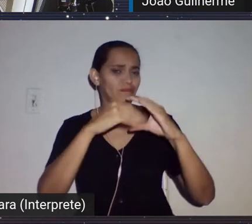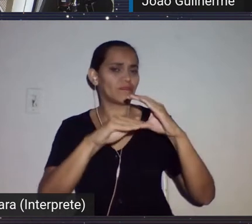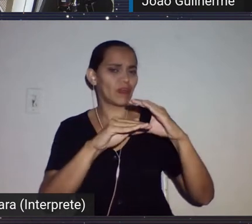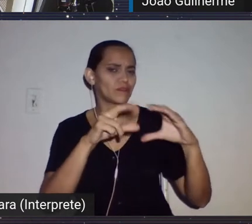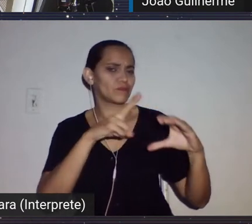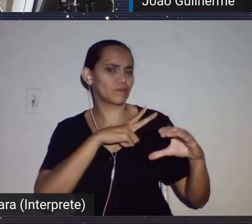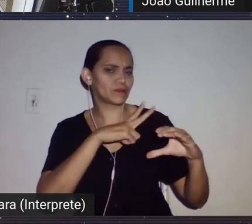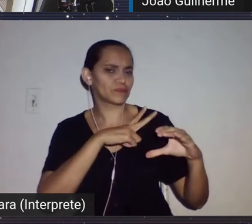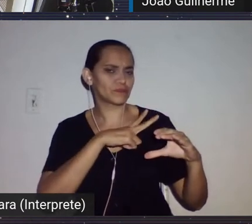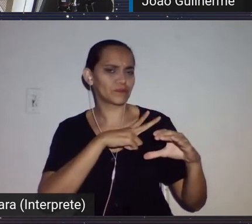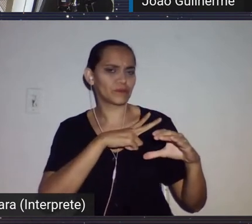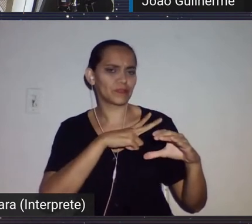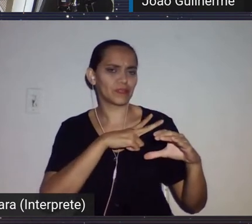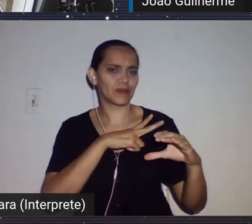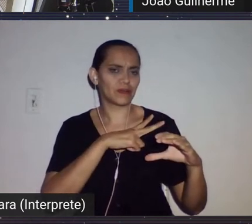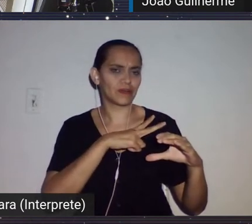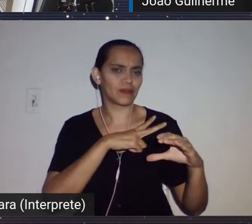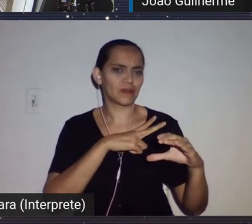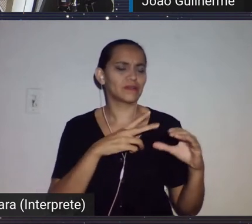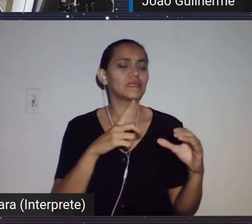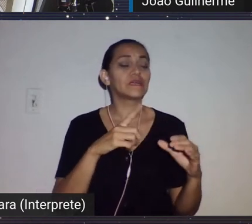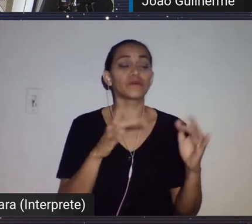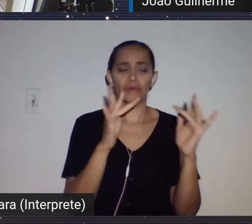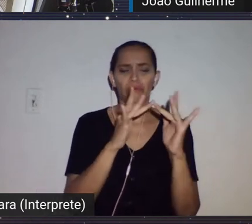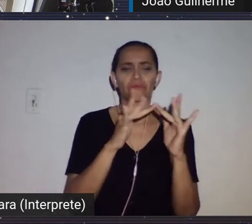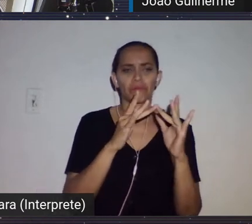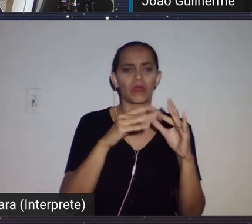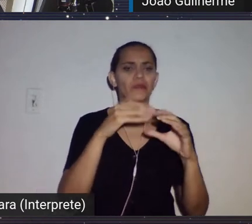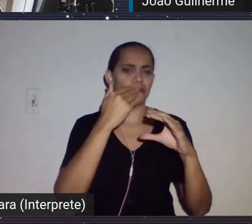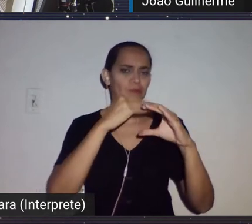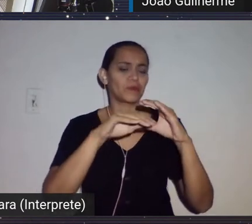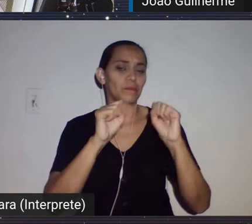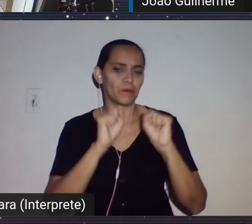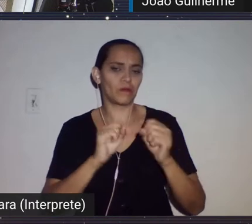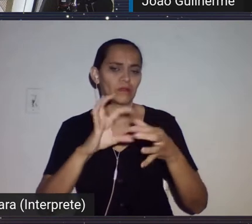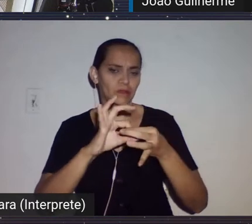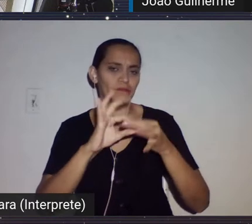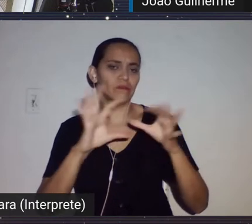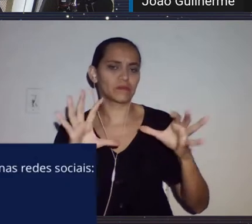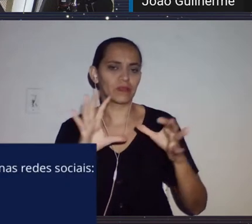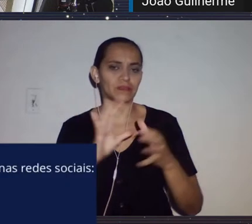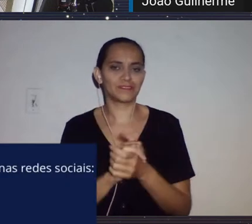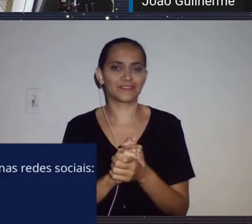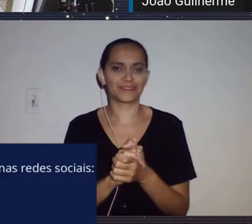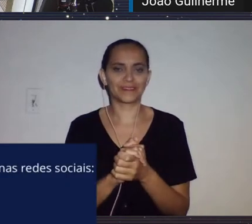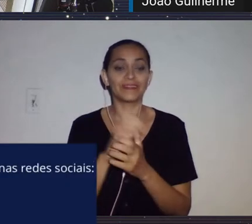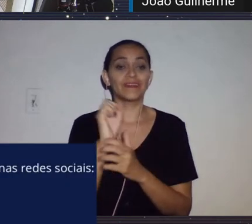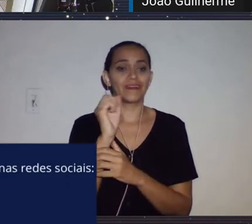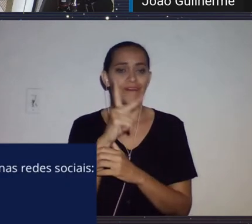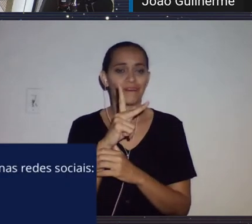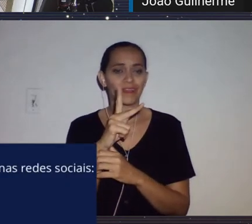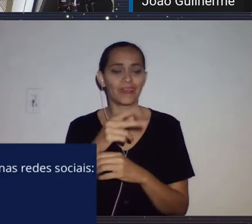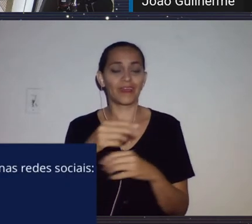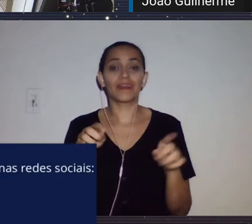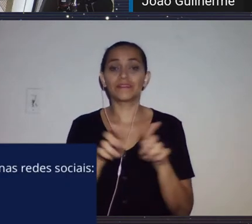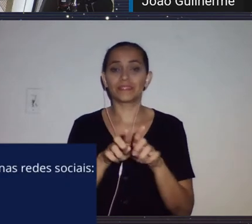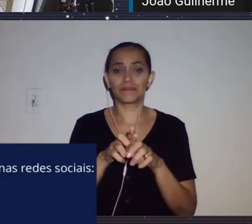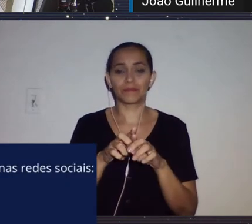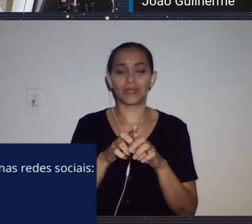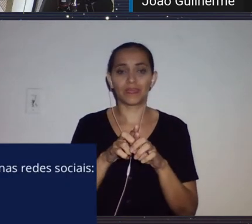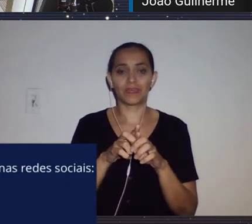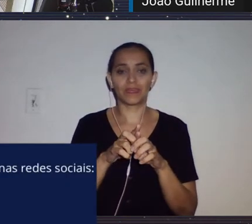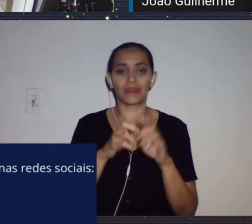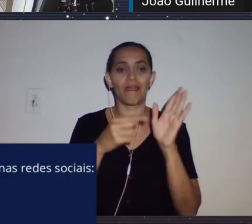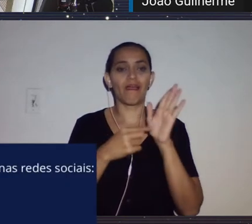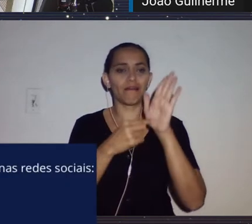no Twitter, ou entrar em contato por e-mail, fiquem à vontade. Tá certo. Inclusive, postaram. Pronto,